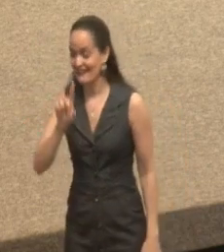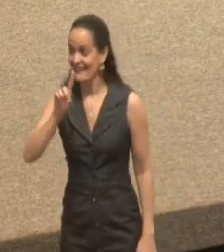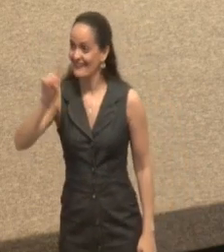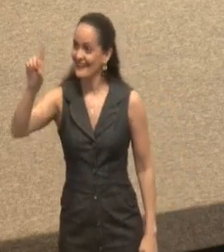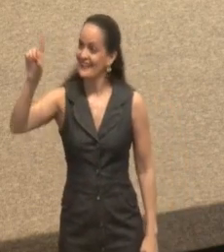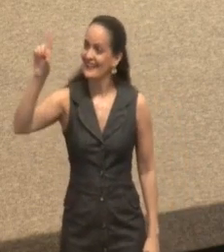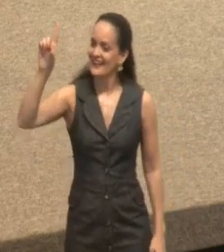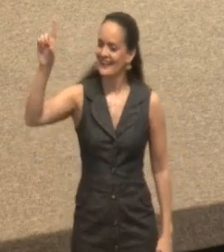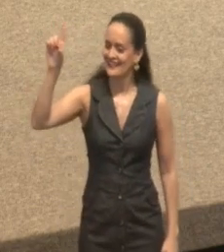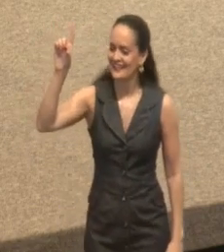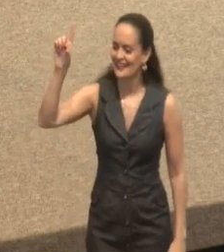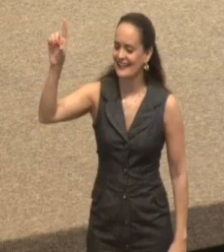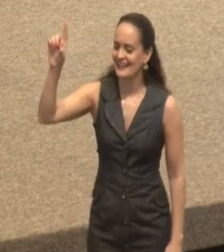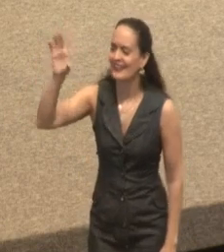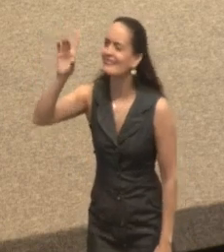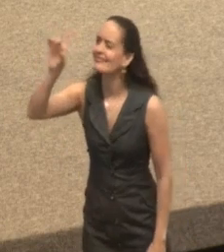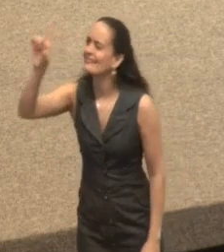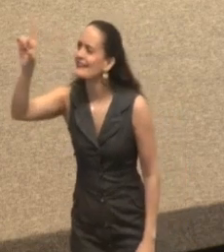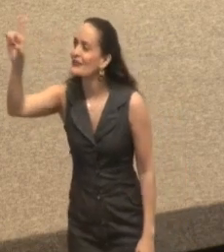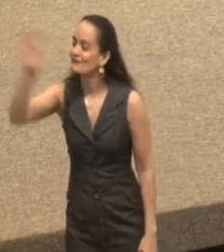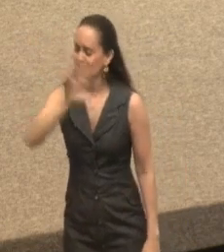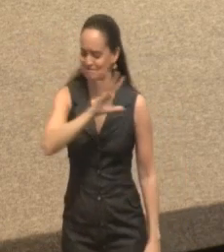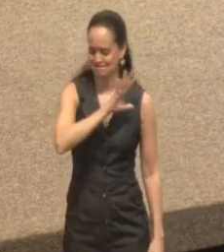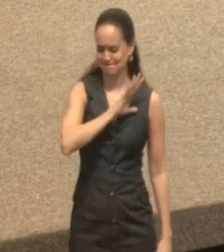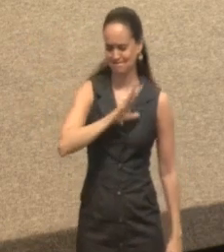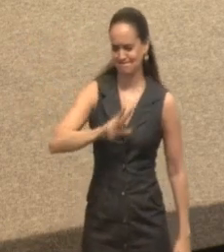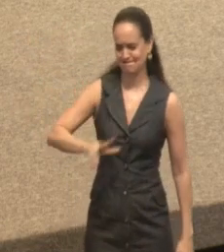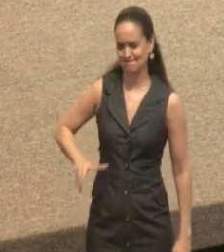adorar. Tu és adorado,